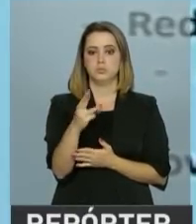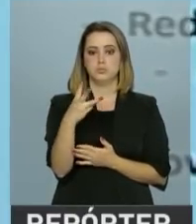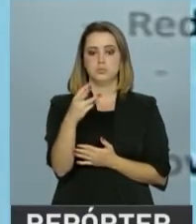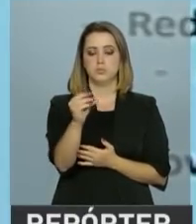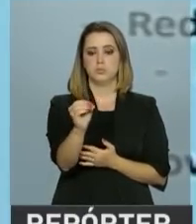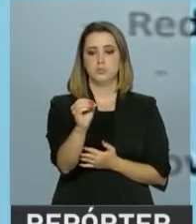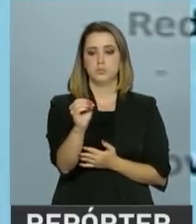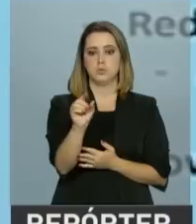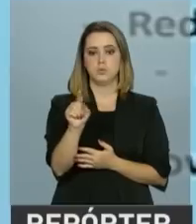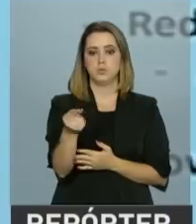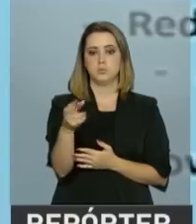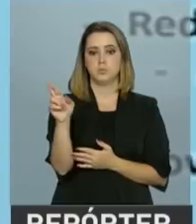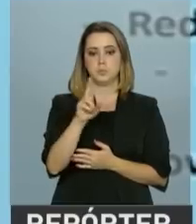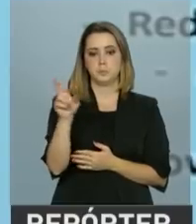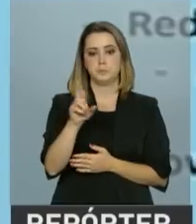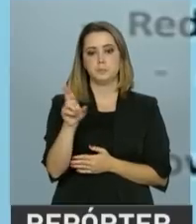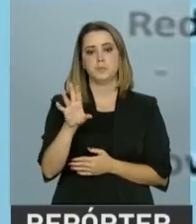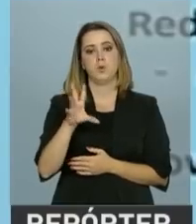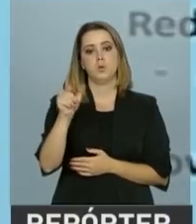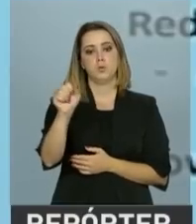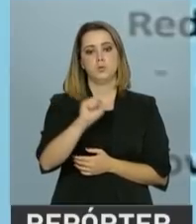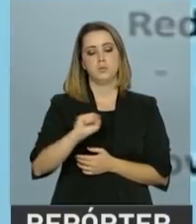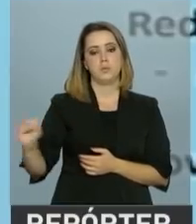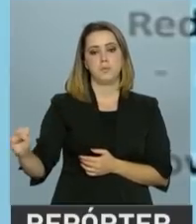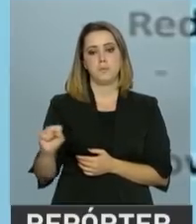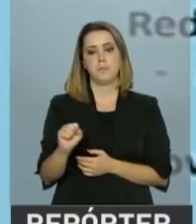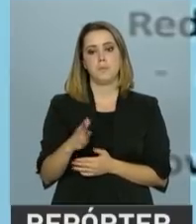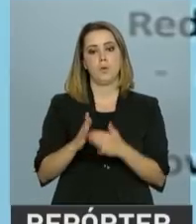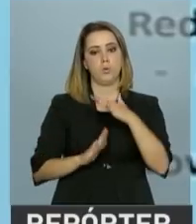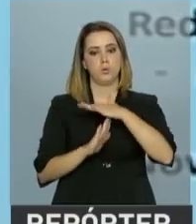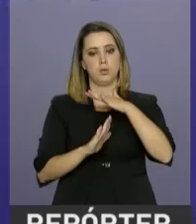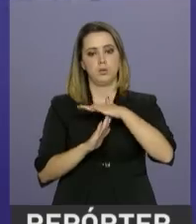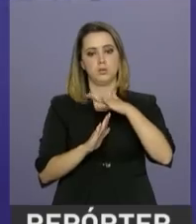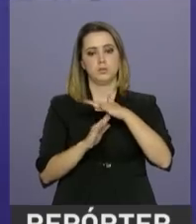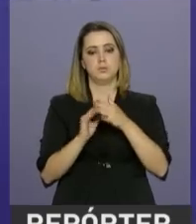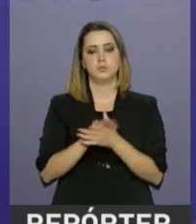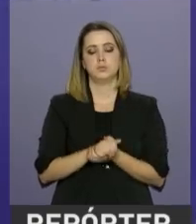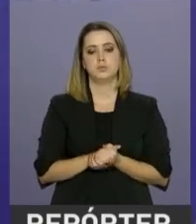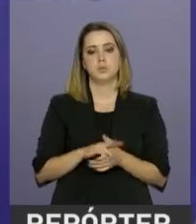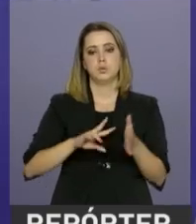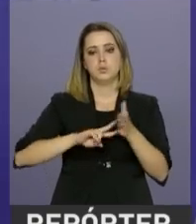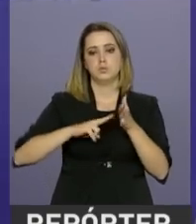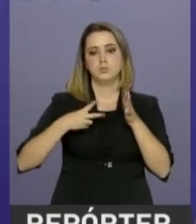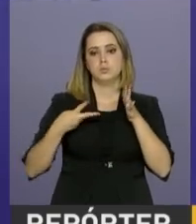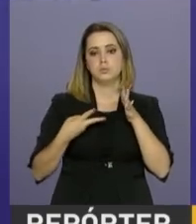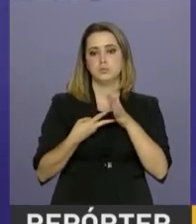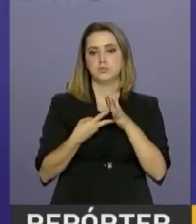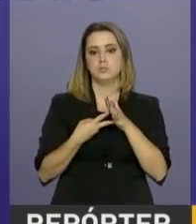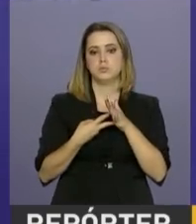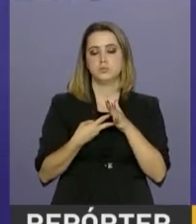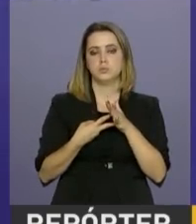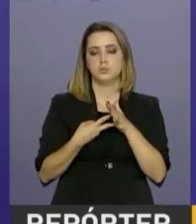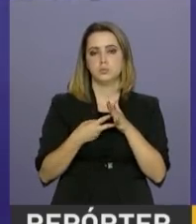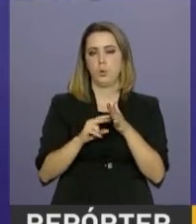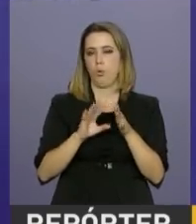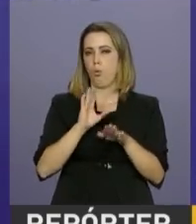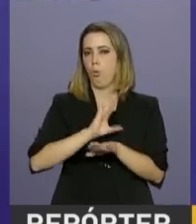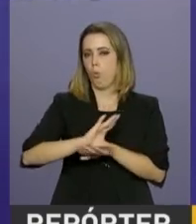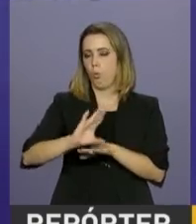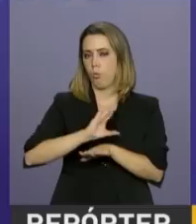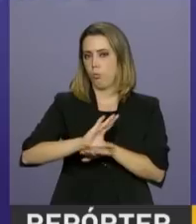R$ 30 mil pelo semestre, no máximo, o que significa um